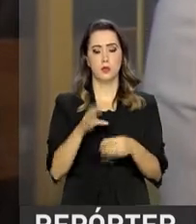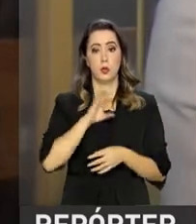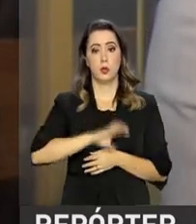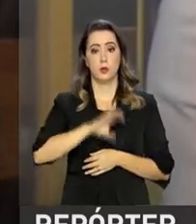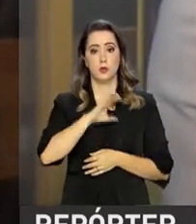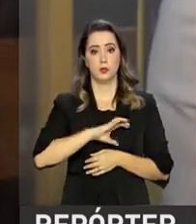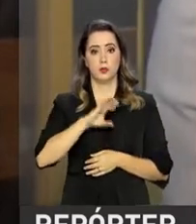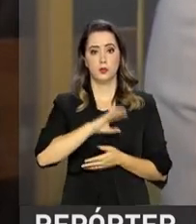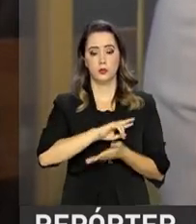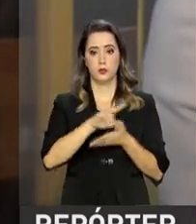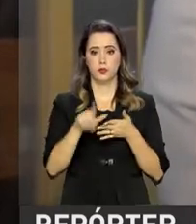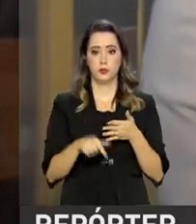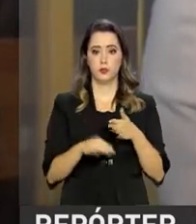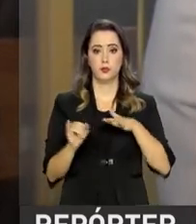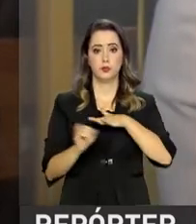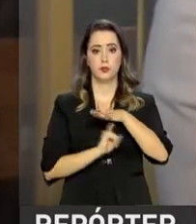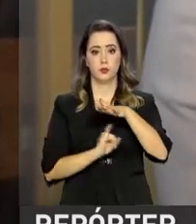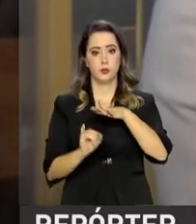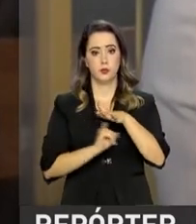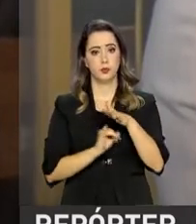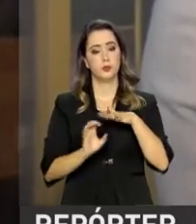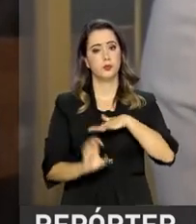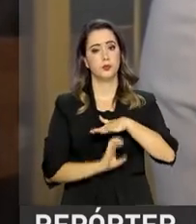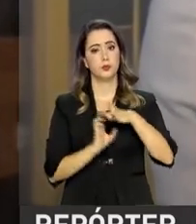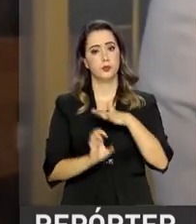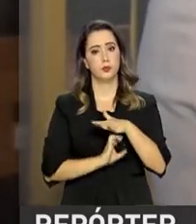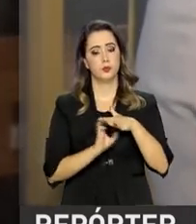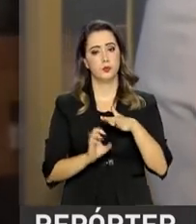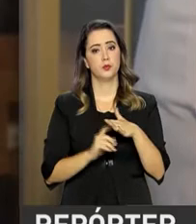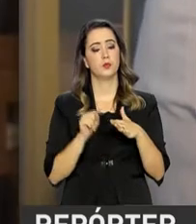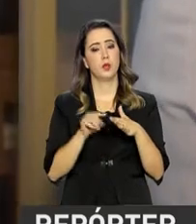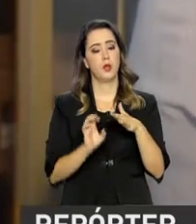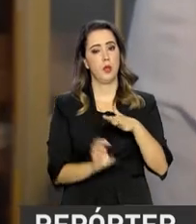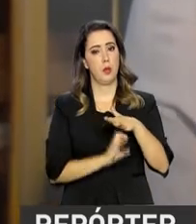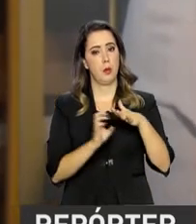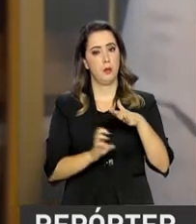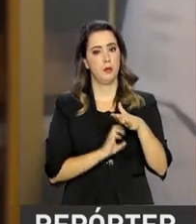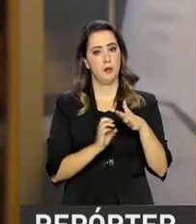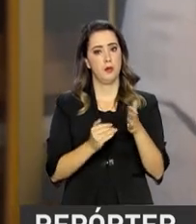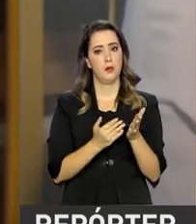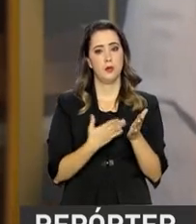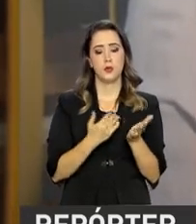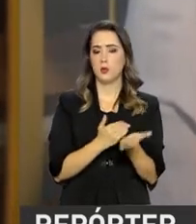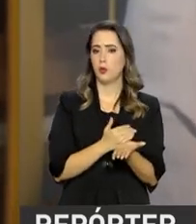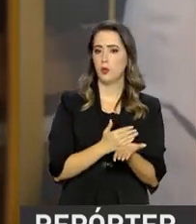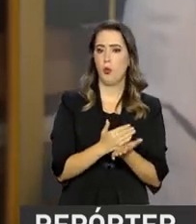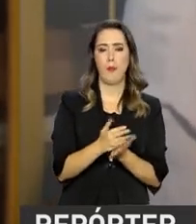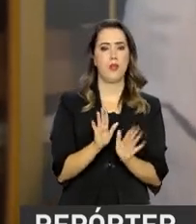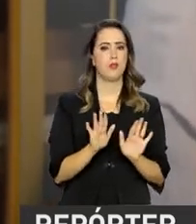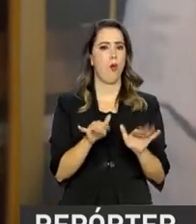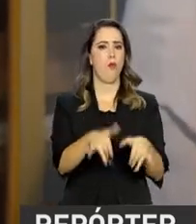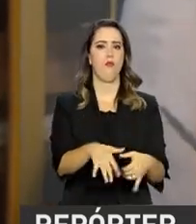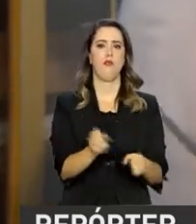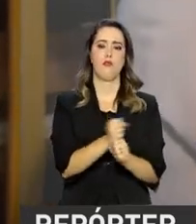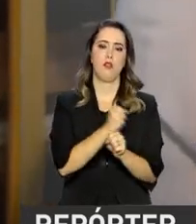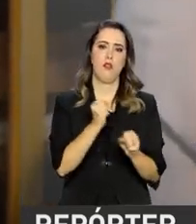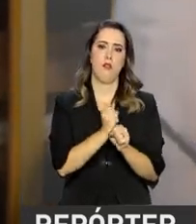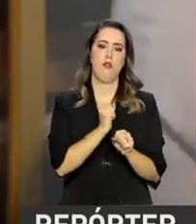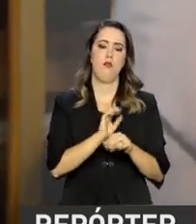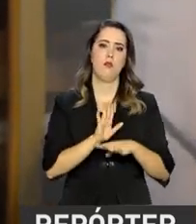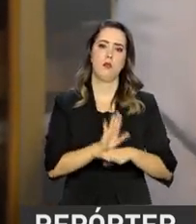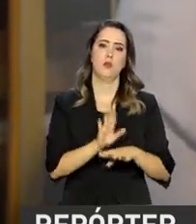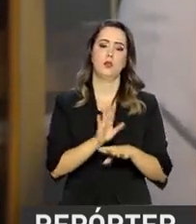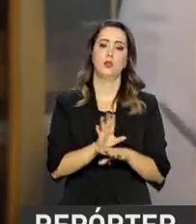conjunto muito forte de instituições e empresas empresas essas do projeto a construção a concessão que podem e